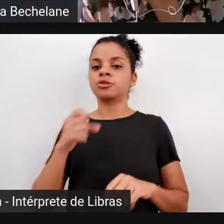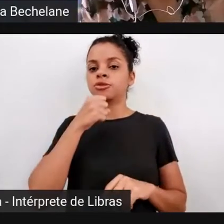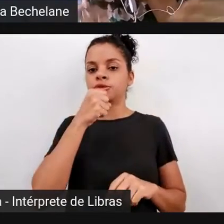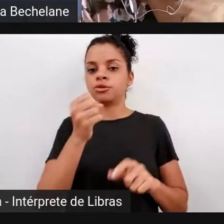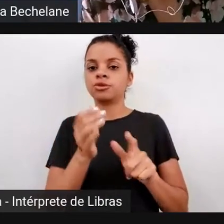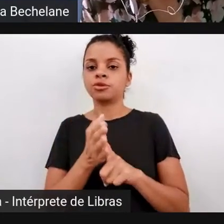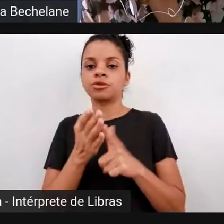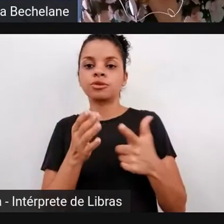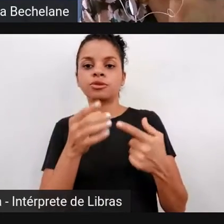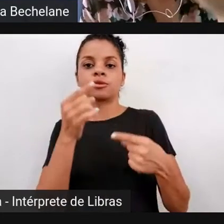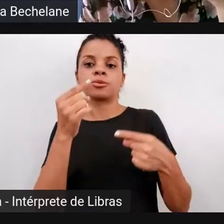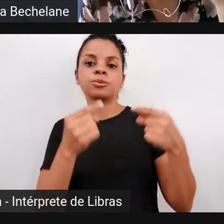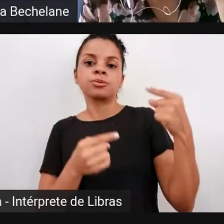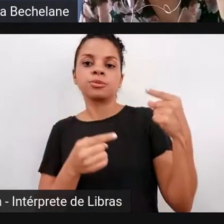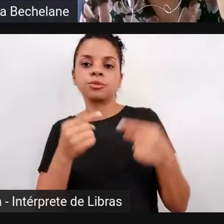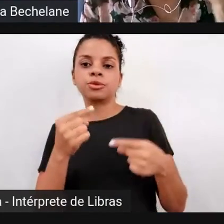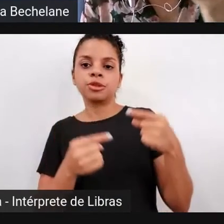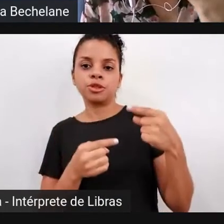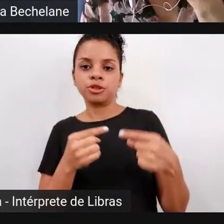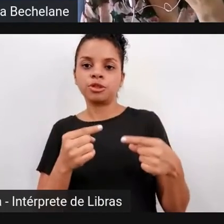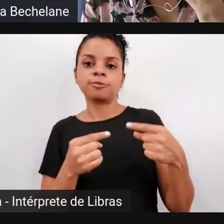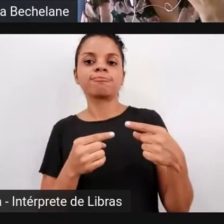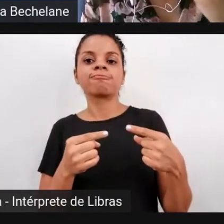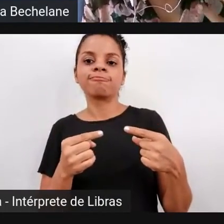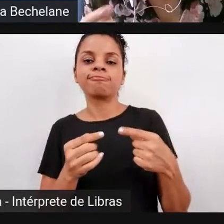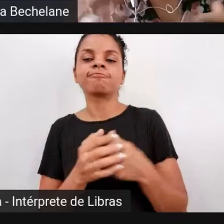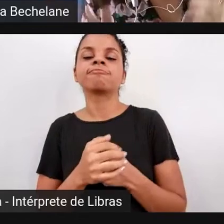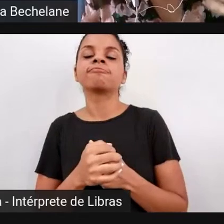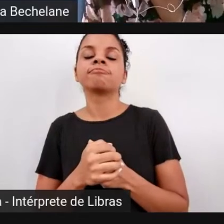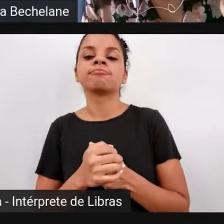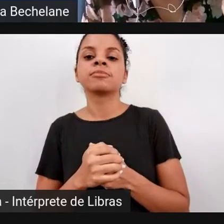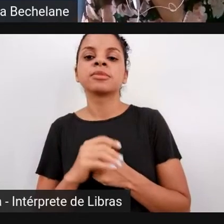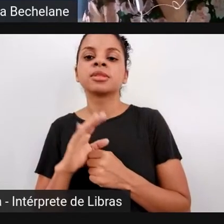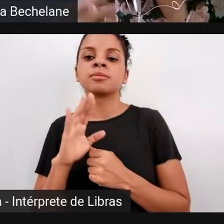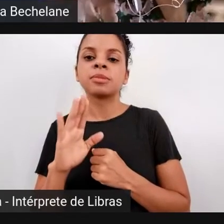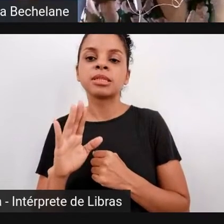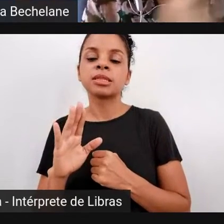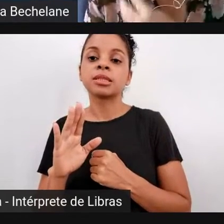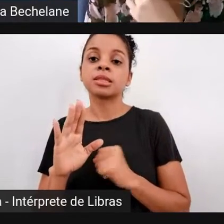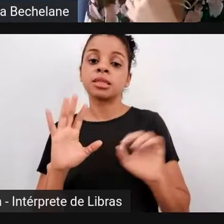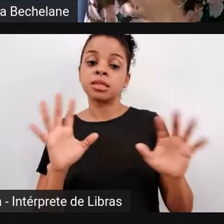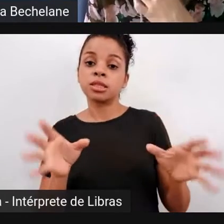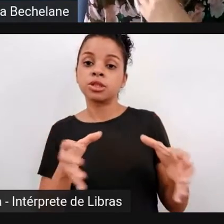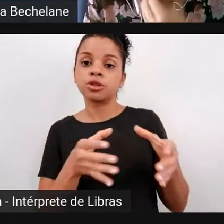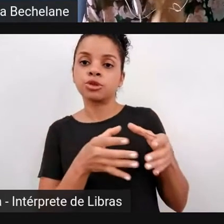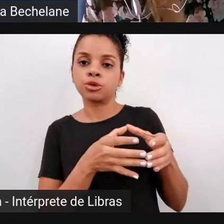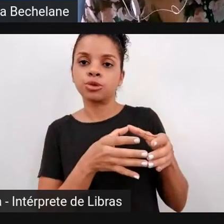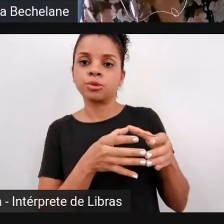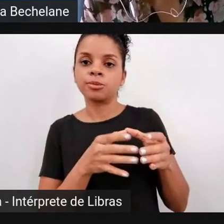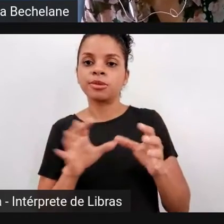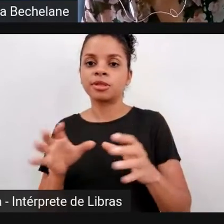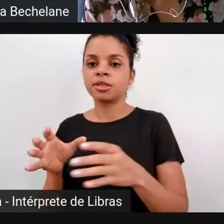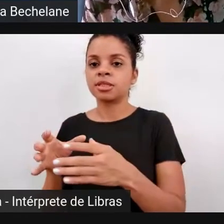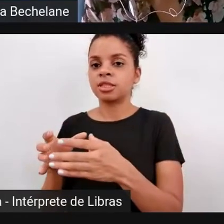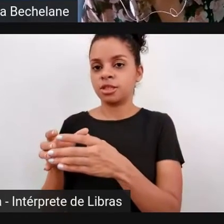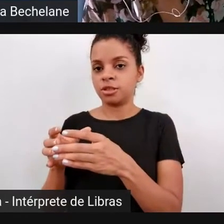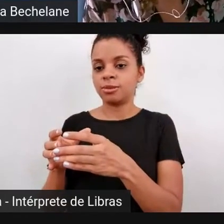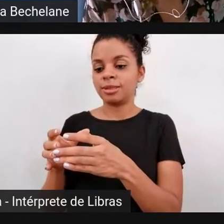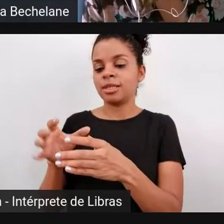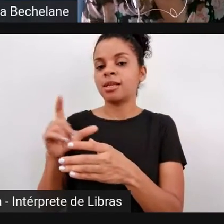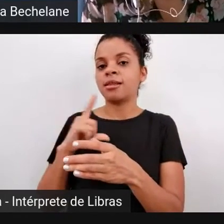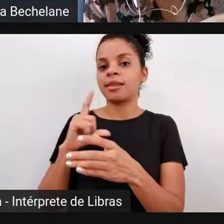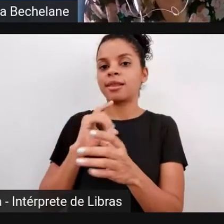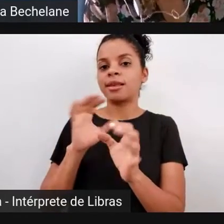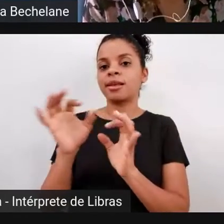gente chamaria de hard news, né? Ainda que essas equipes, ainda que essas agências estejam se organizando para